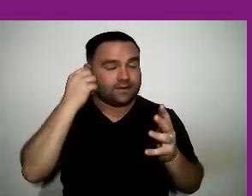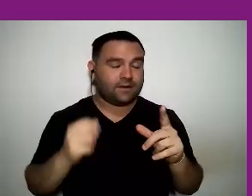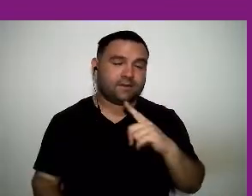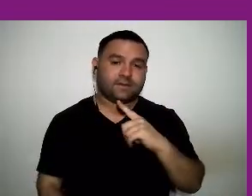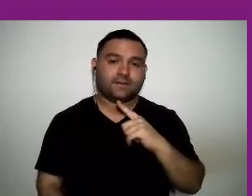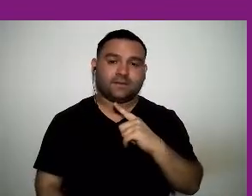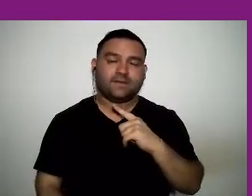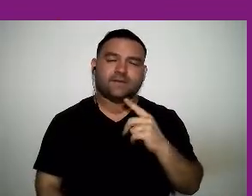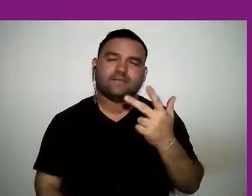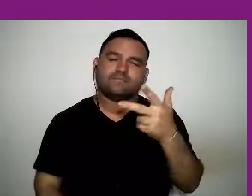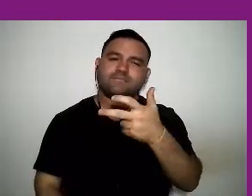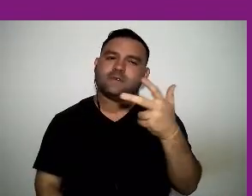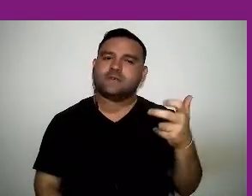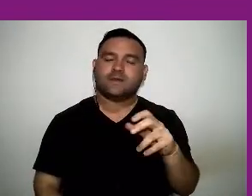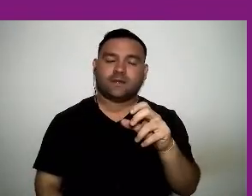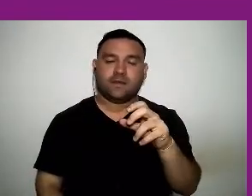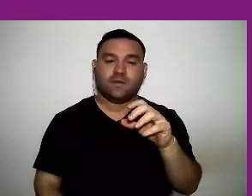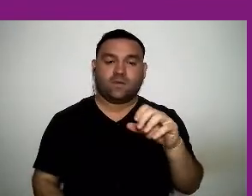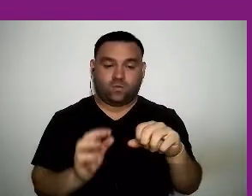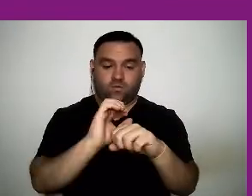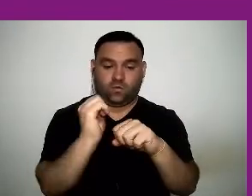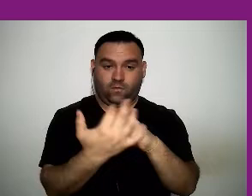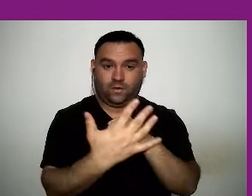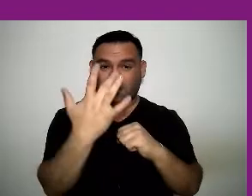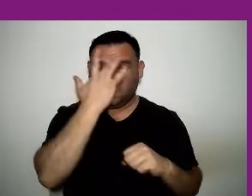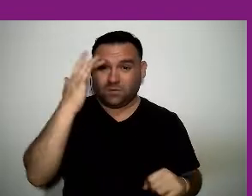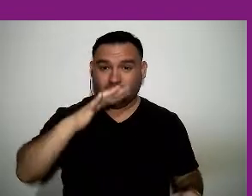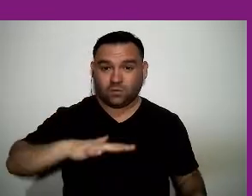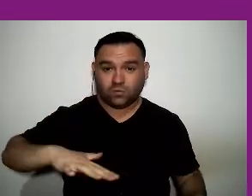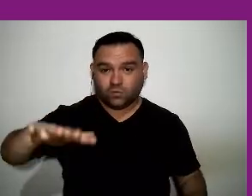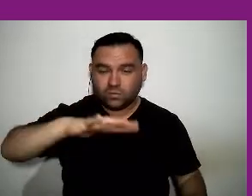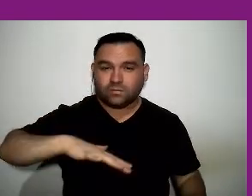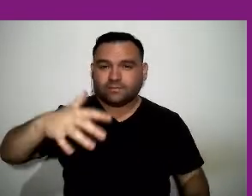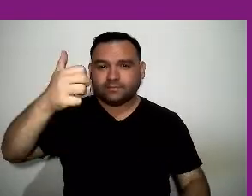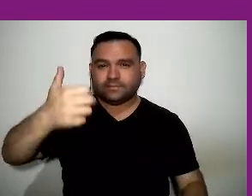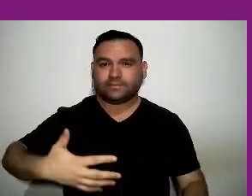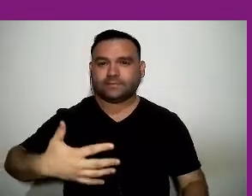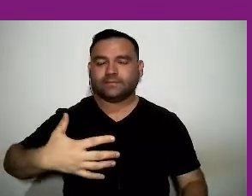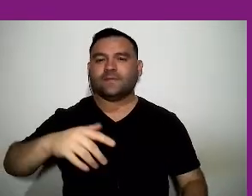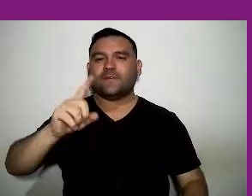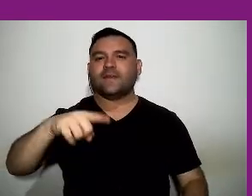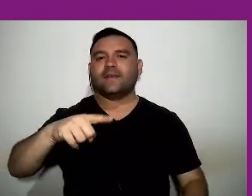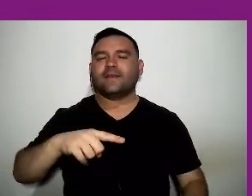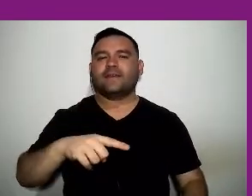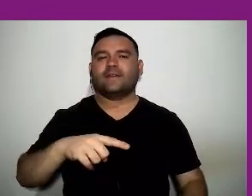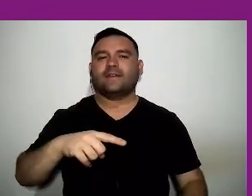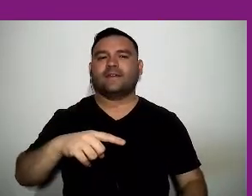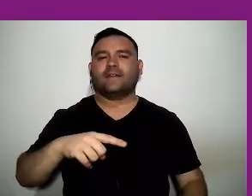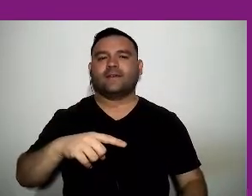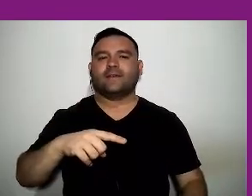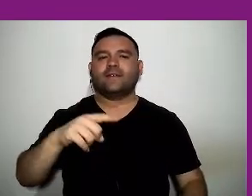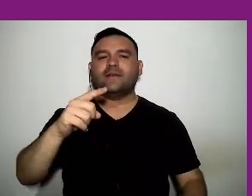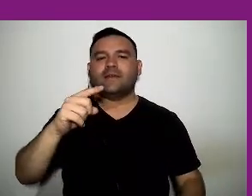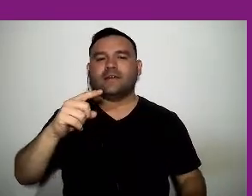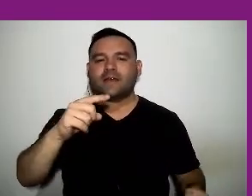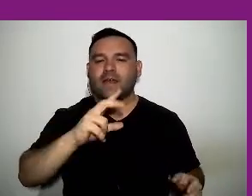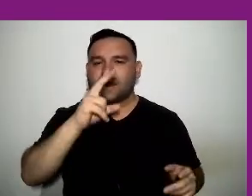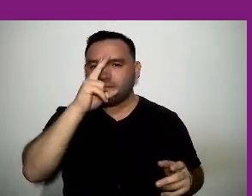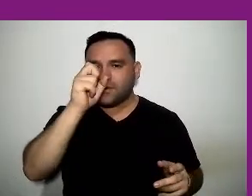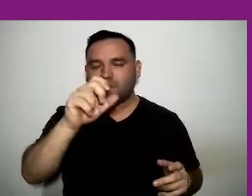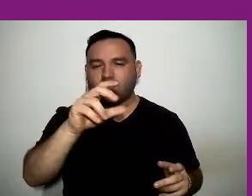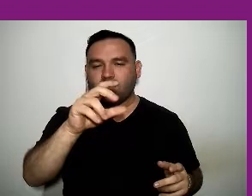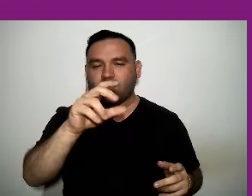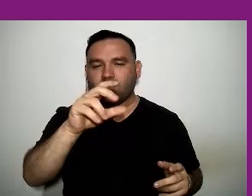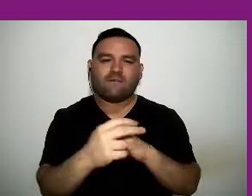vendo que o SARS-CoV-2, que todo mundo colocou como Severe Acute Respiratory Syndrome